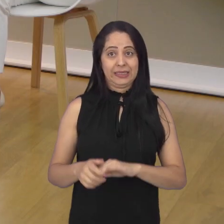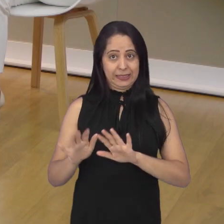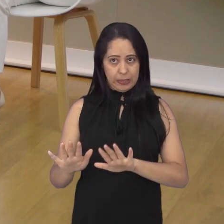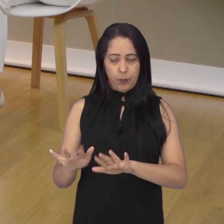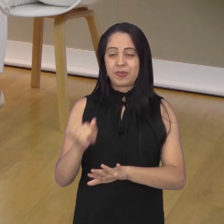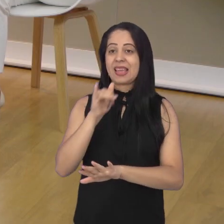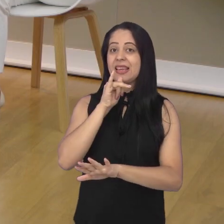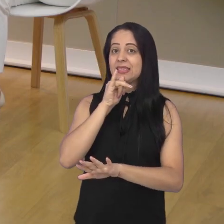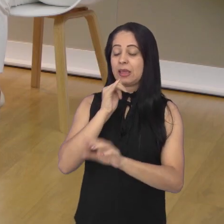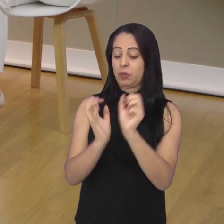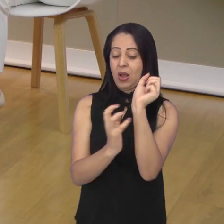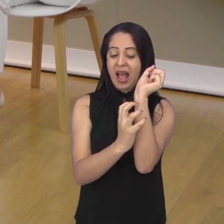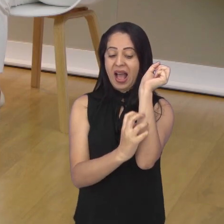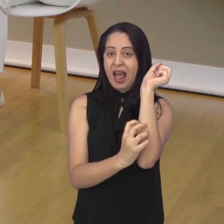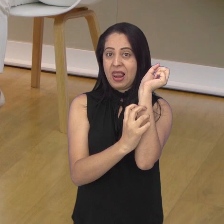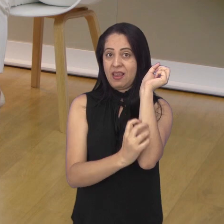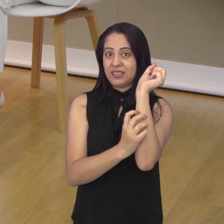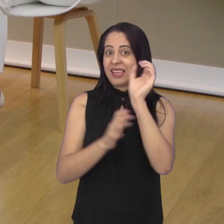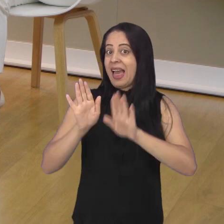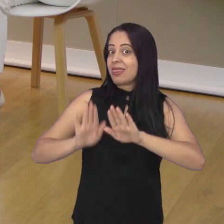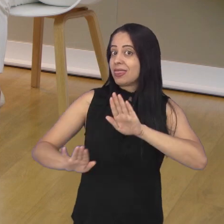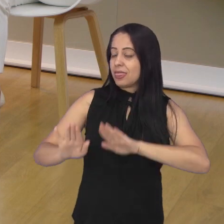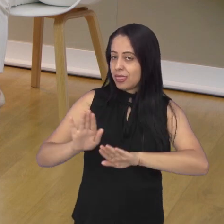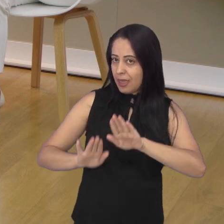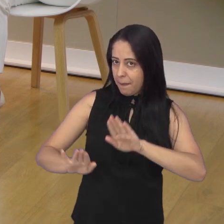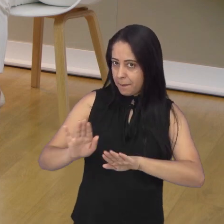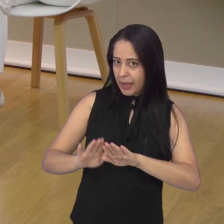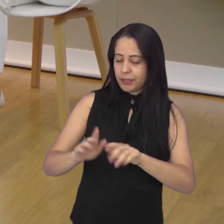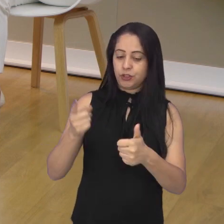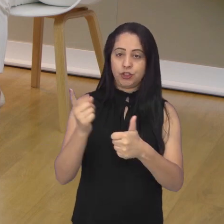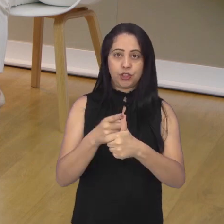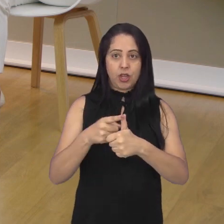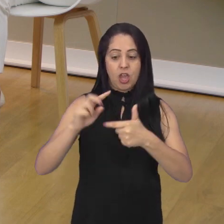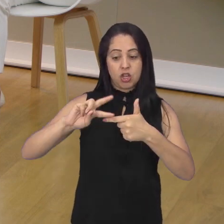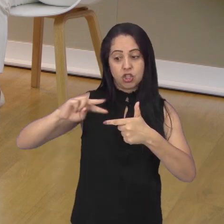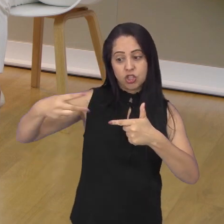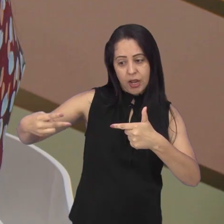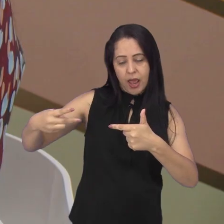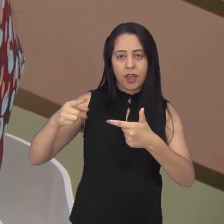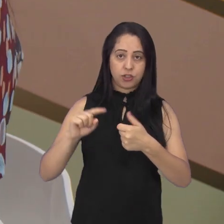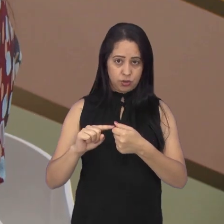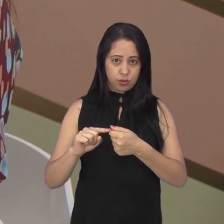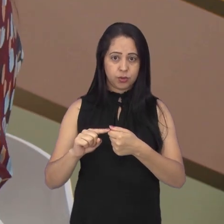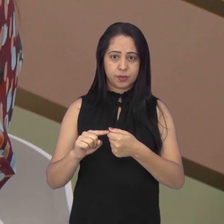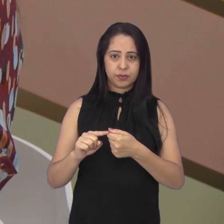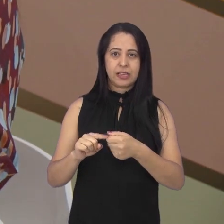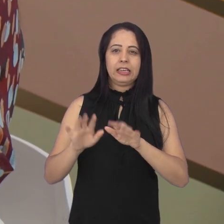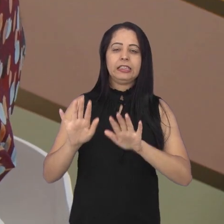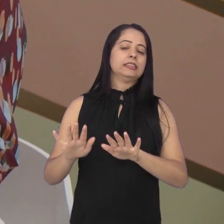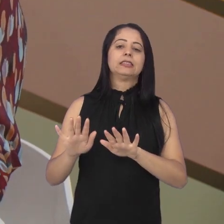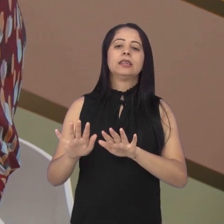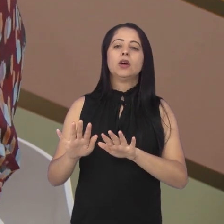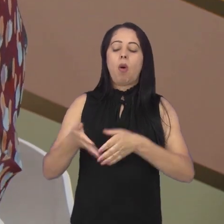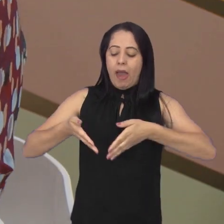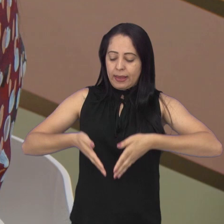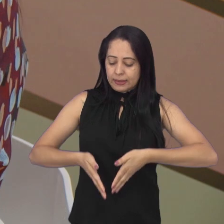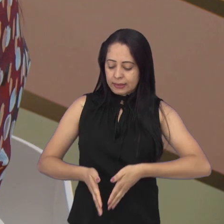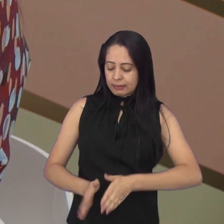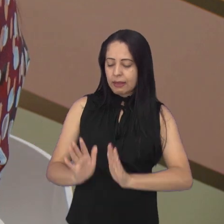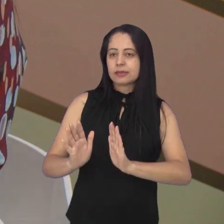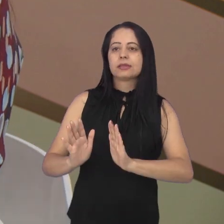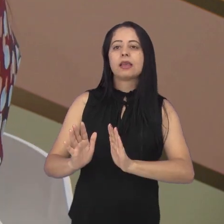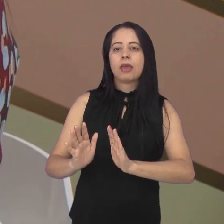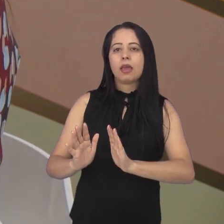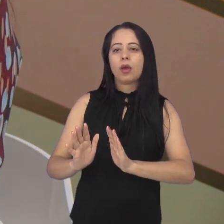ter uma alergia vai depender de alguns fatores. Então, tem o fator genético, então a gente recebe aquela herança ali